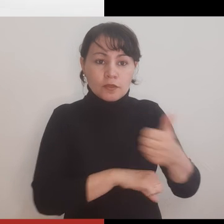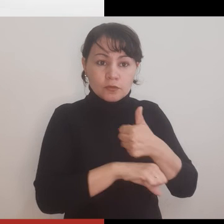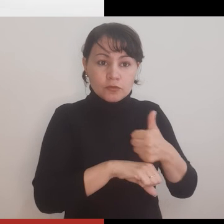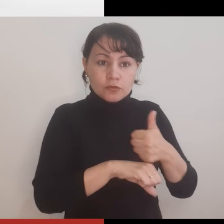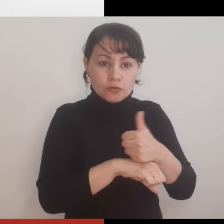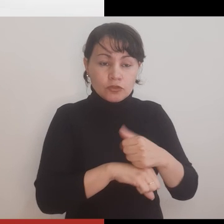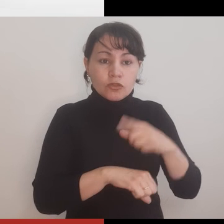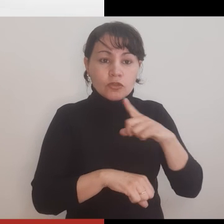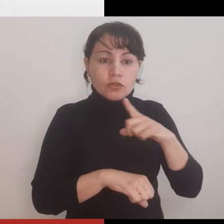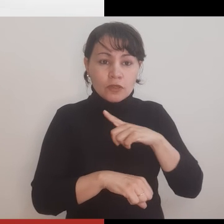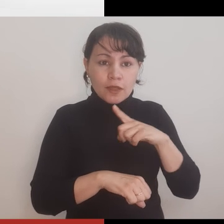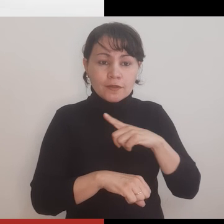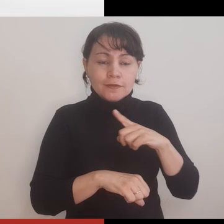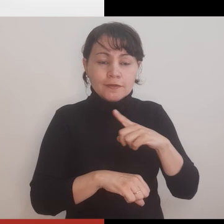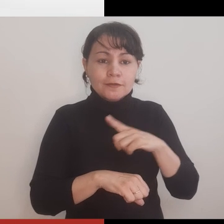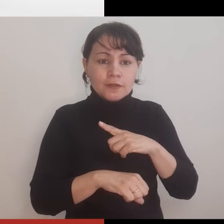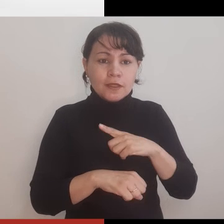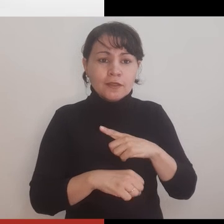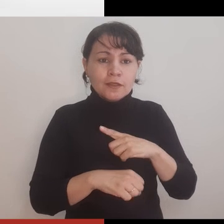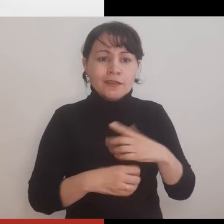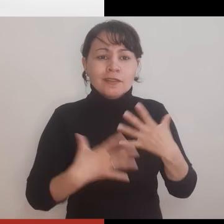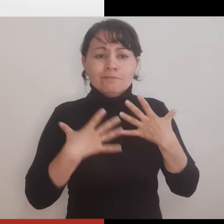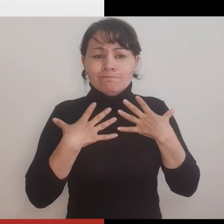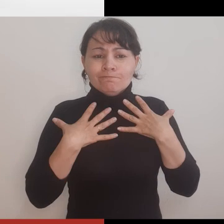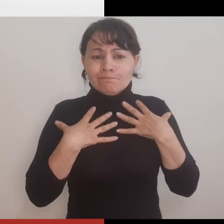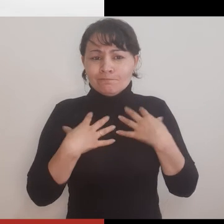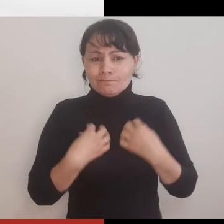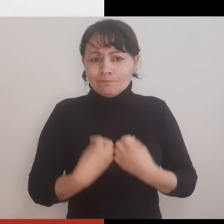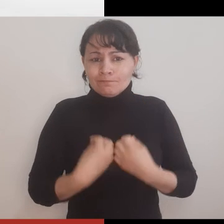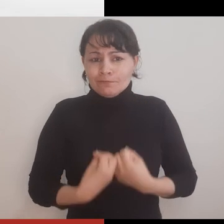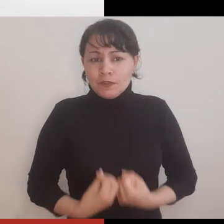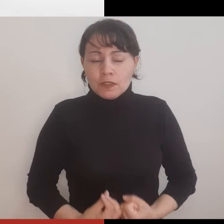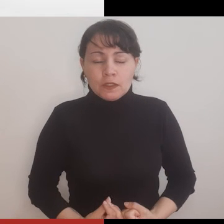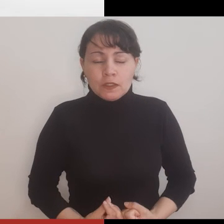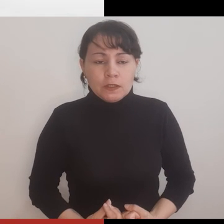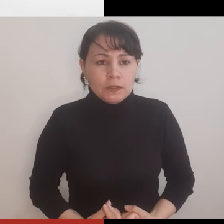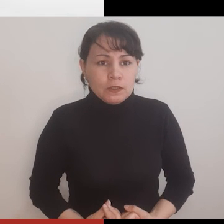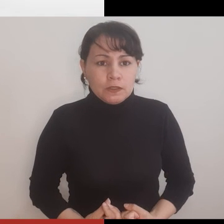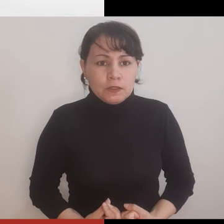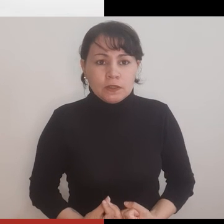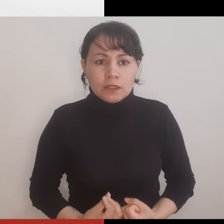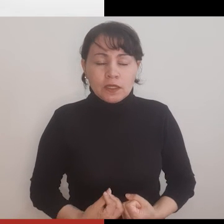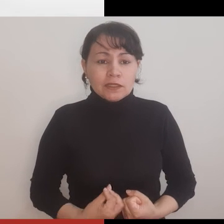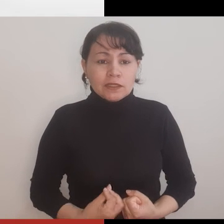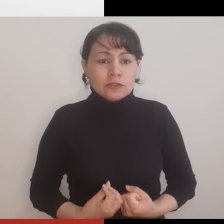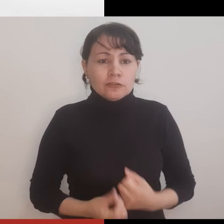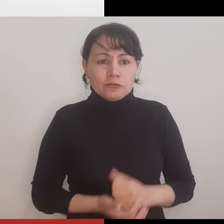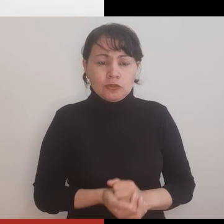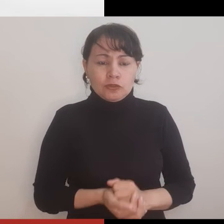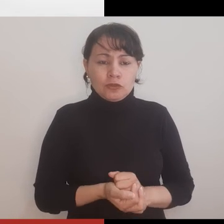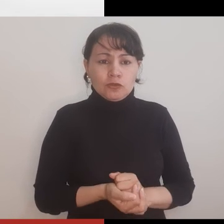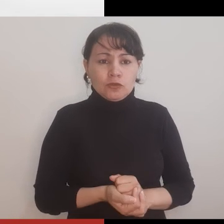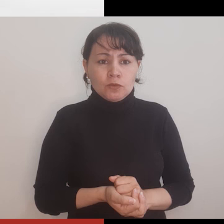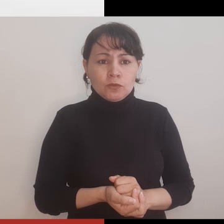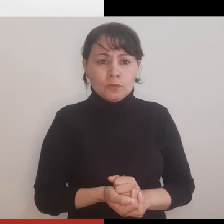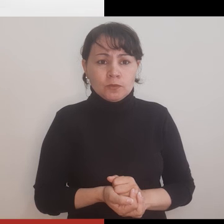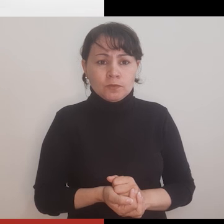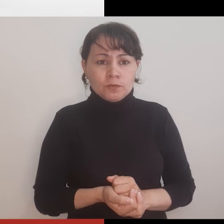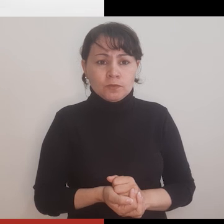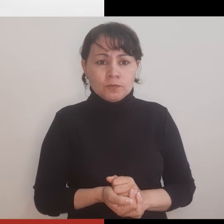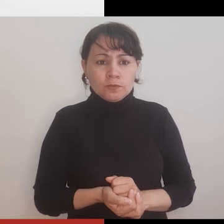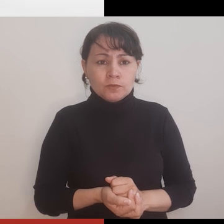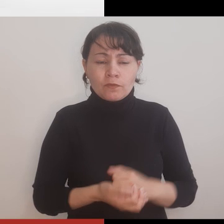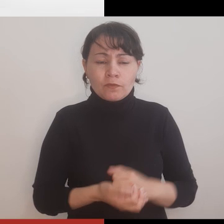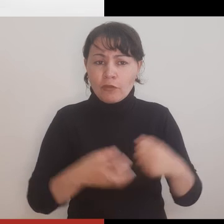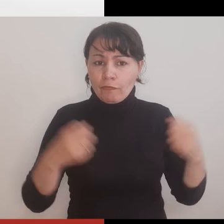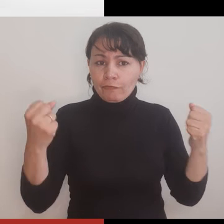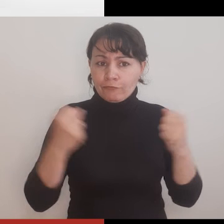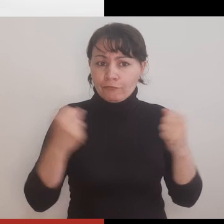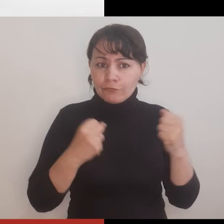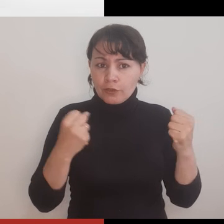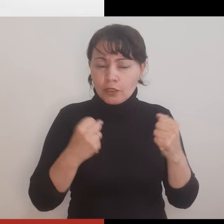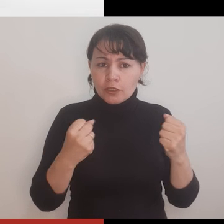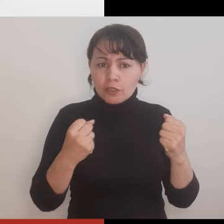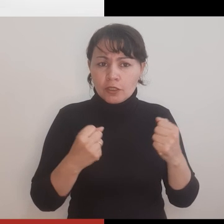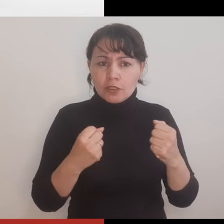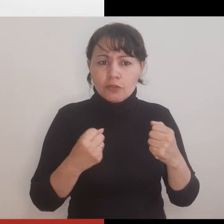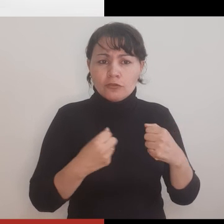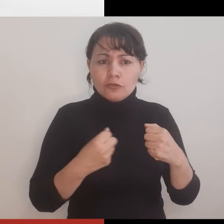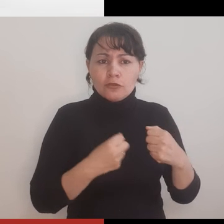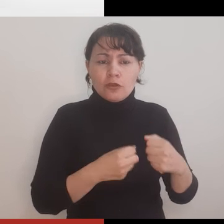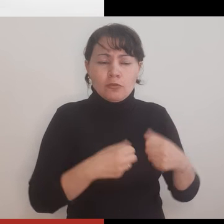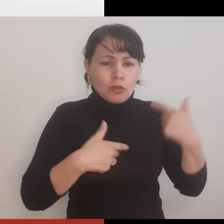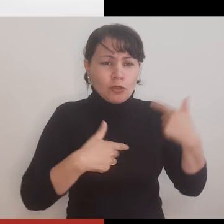um grande desgaste emocional e físico, né, por conta da sobrecarga